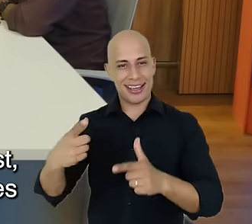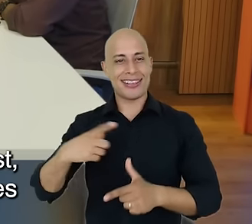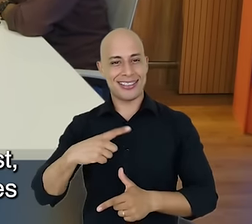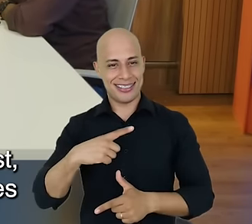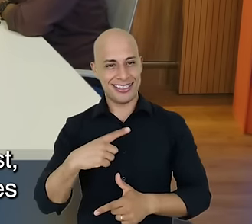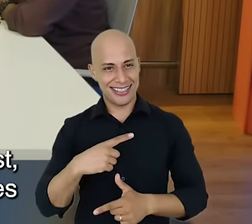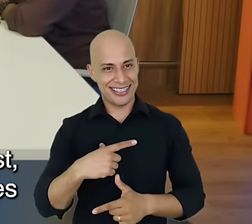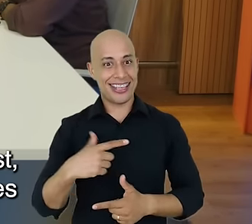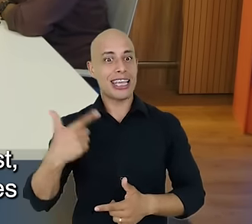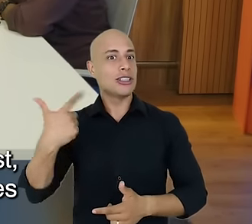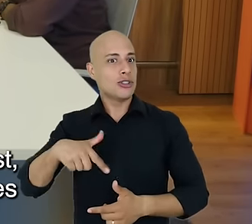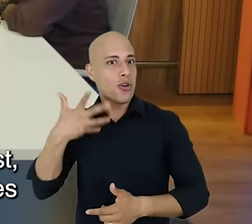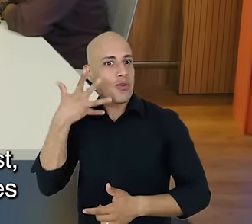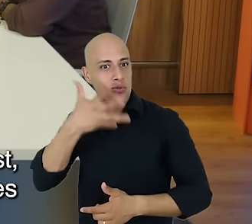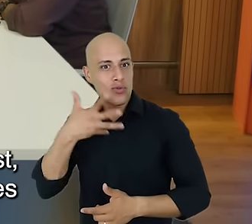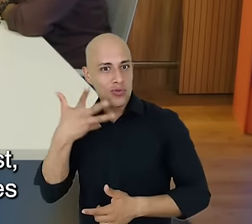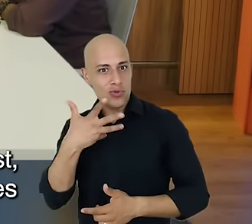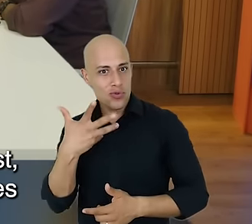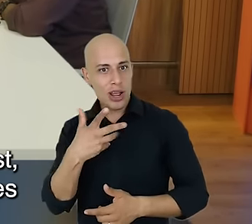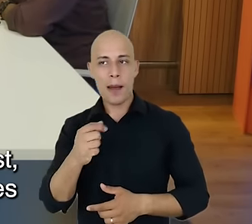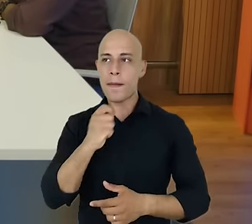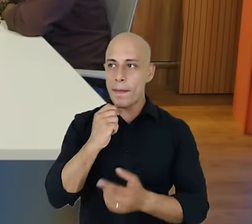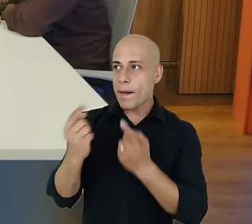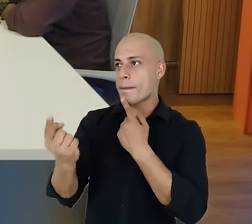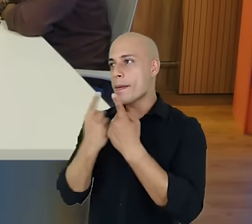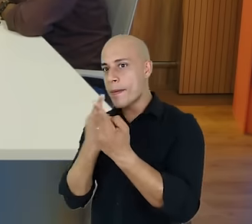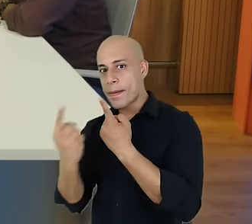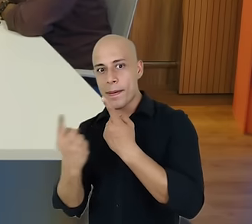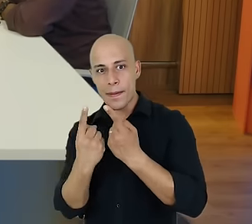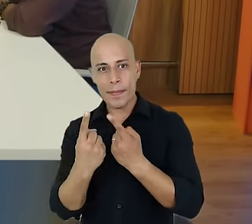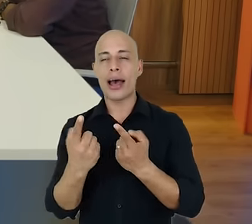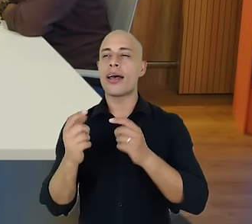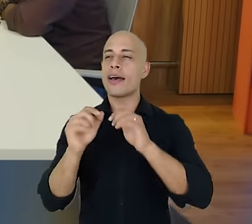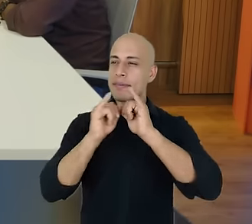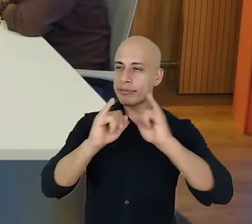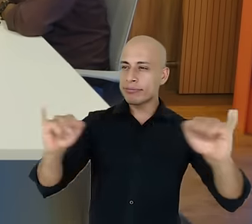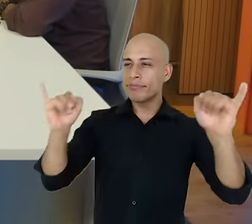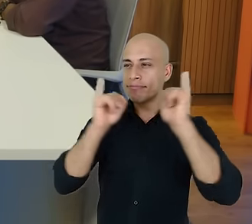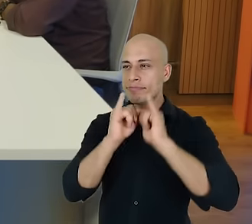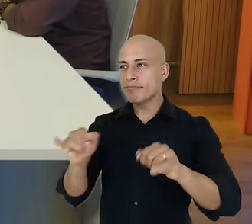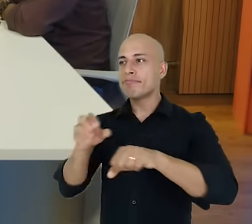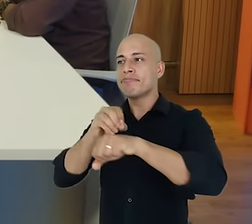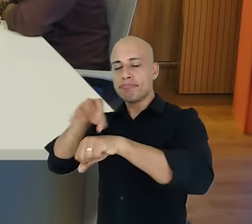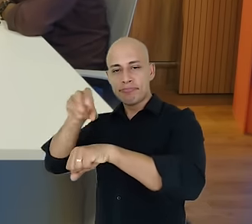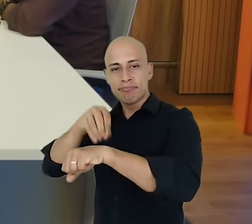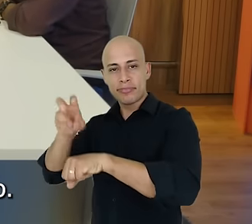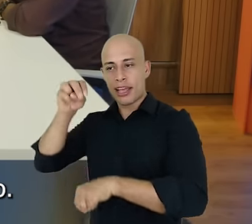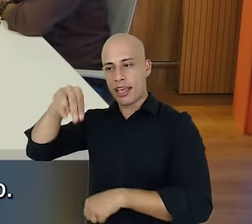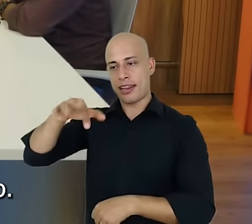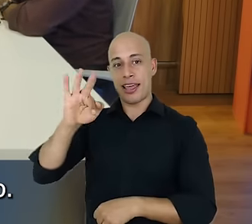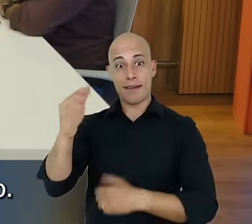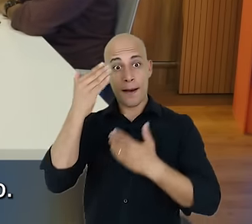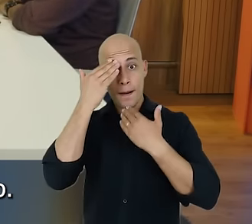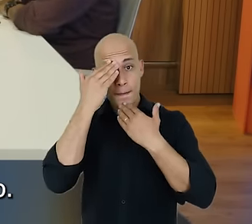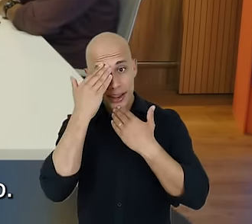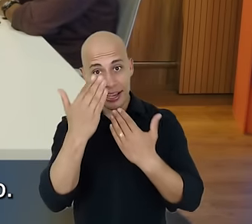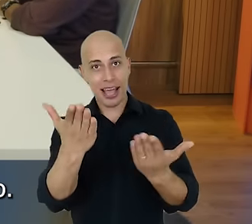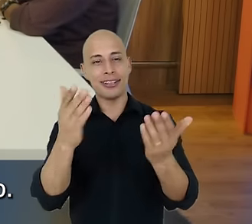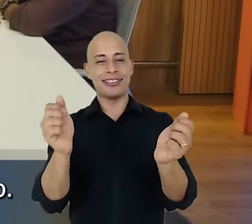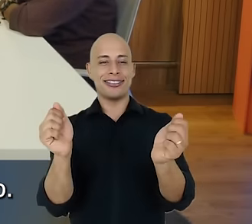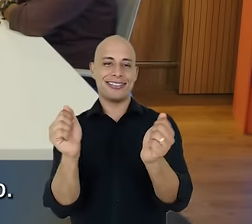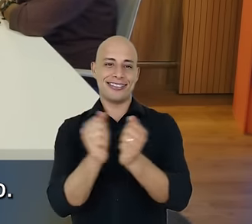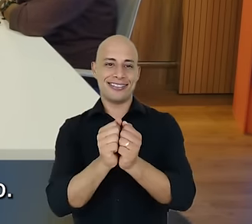né onde a gente vai né dar mais orientações sobre como emitir né a nota fiscal Muito obrigado pela